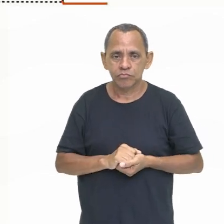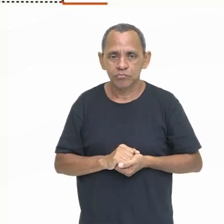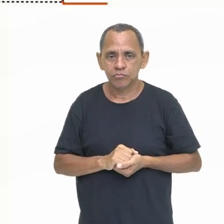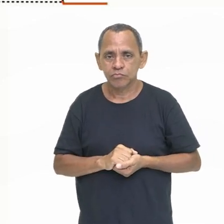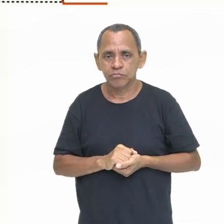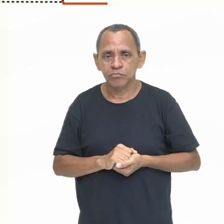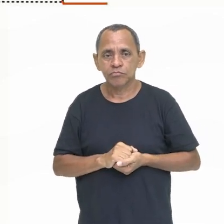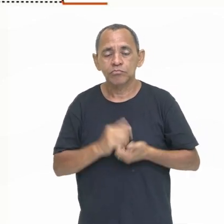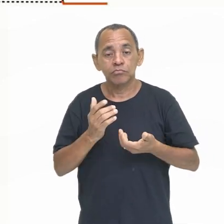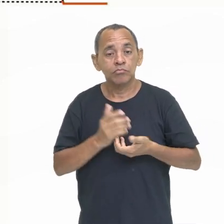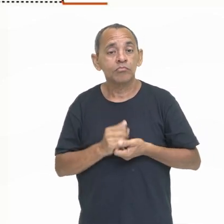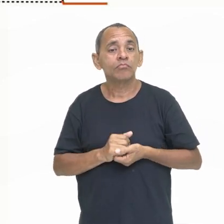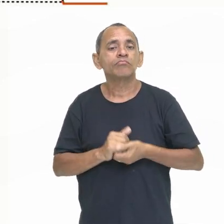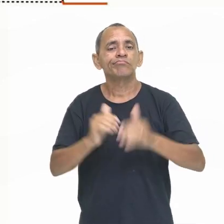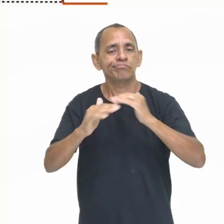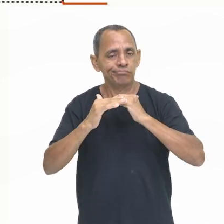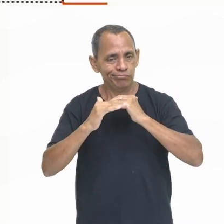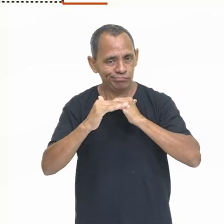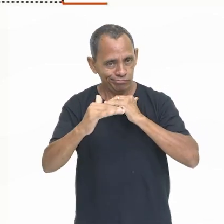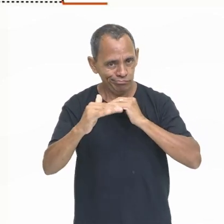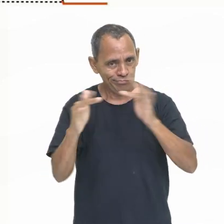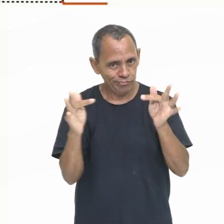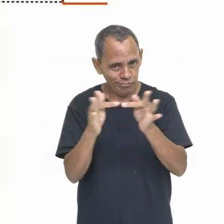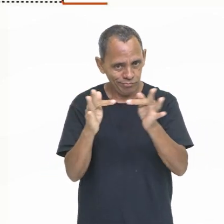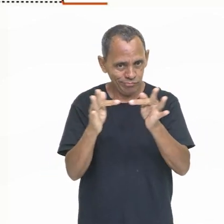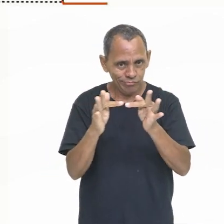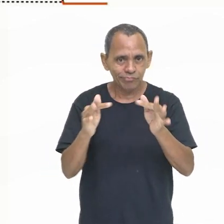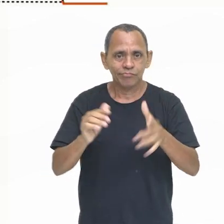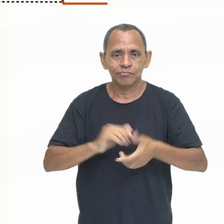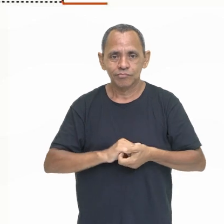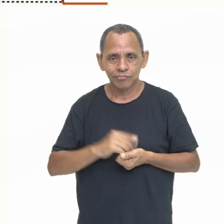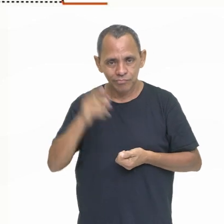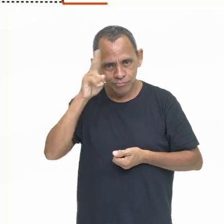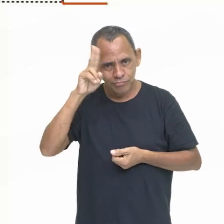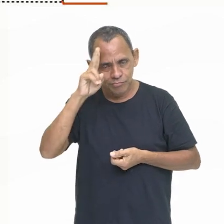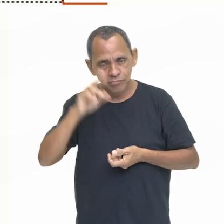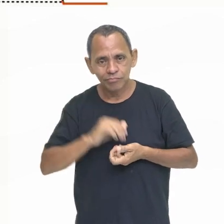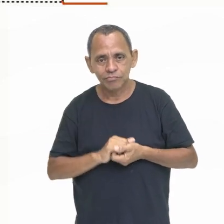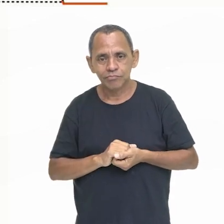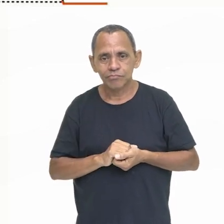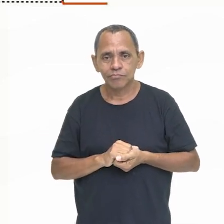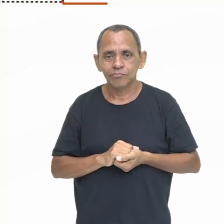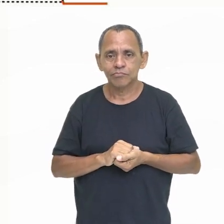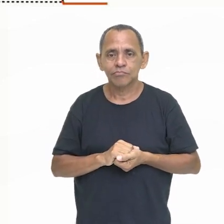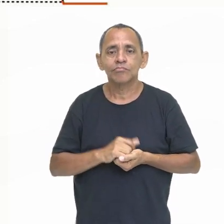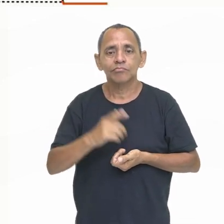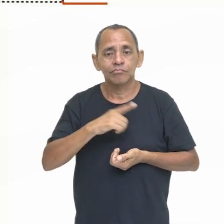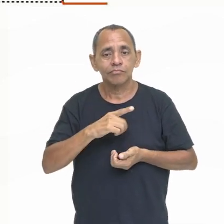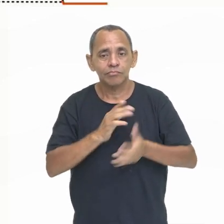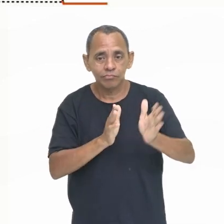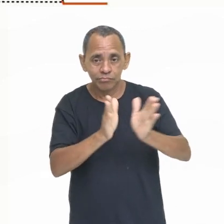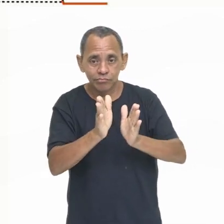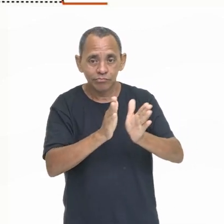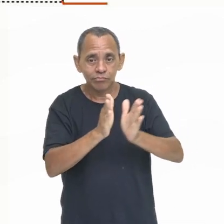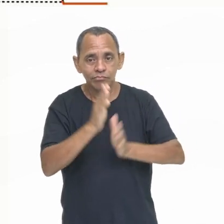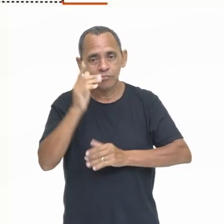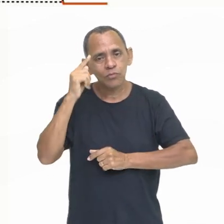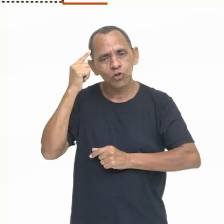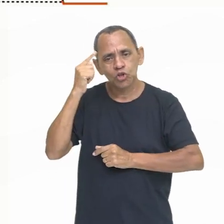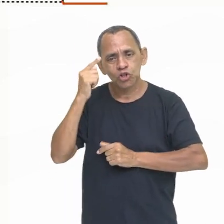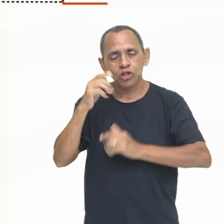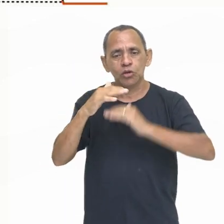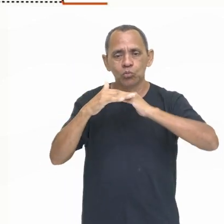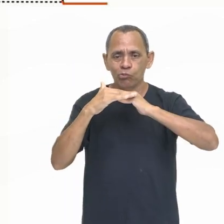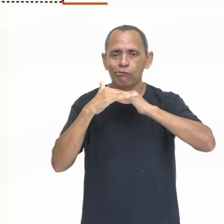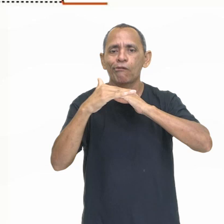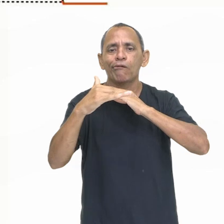função é constante, pessoal? Lembra? O professor falou para você, constante naquele intervalo onde tem a ideia de uma reta